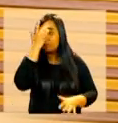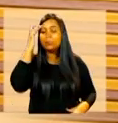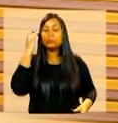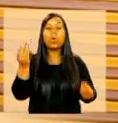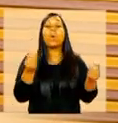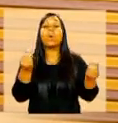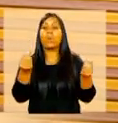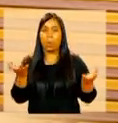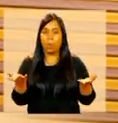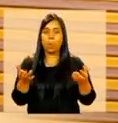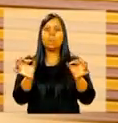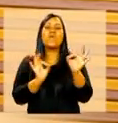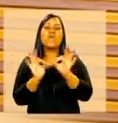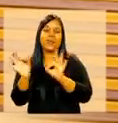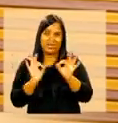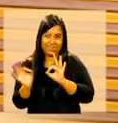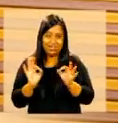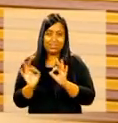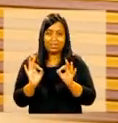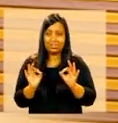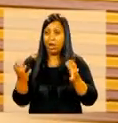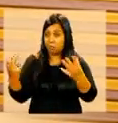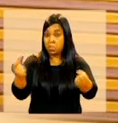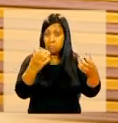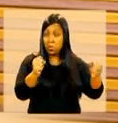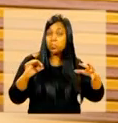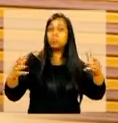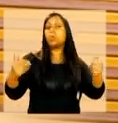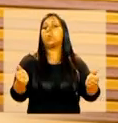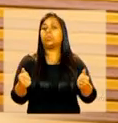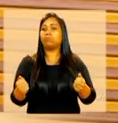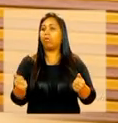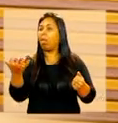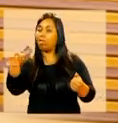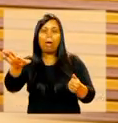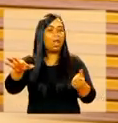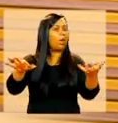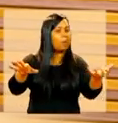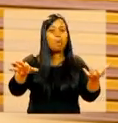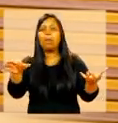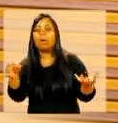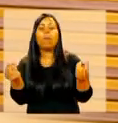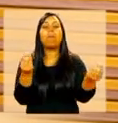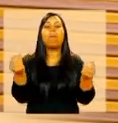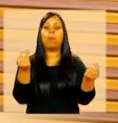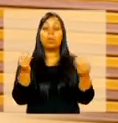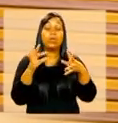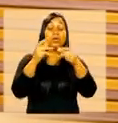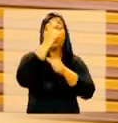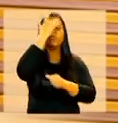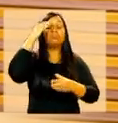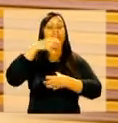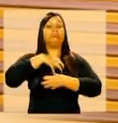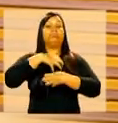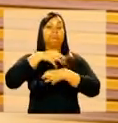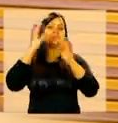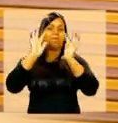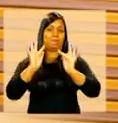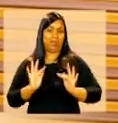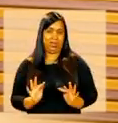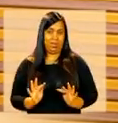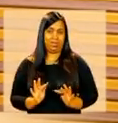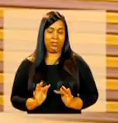grupo e qual que é a estratégia que você usa para que seja legal para todo mundo, né? Para que ninguém fique ali em algum momento